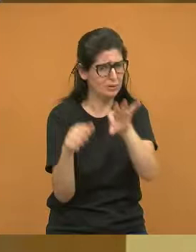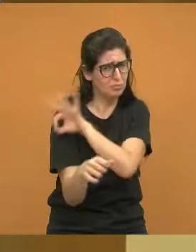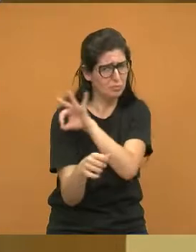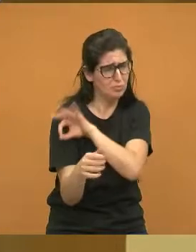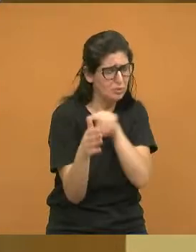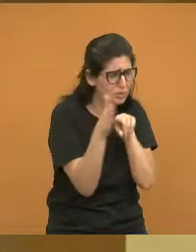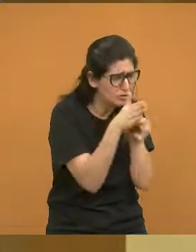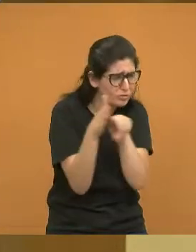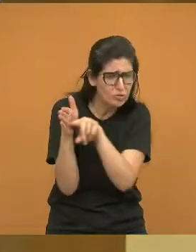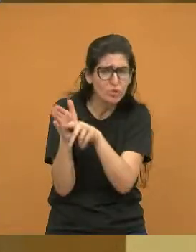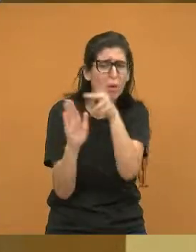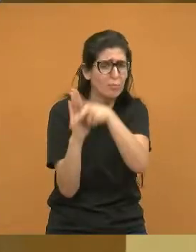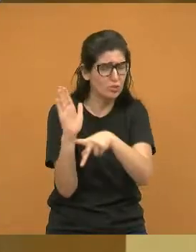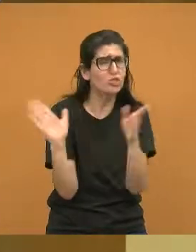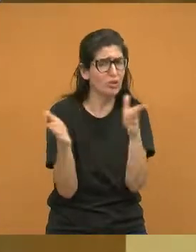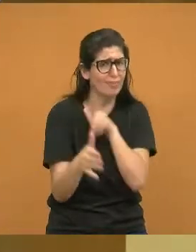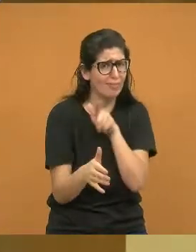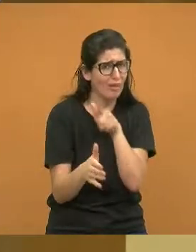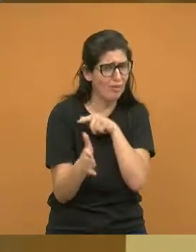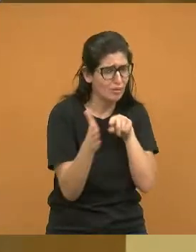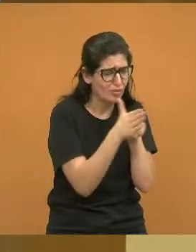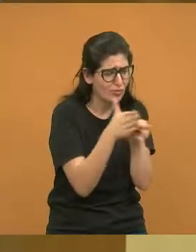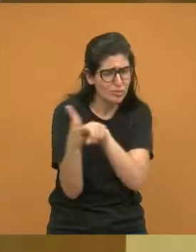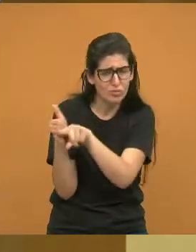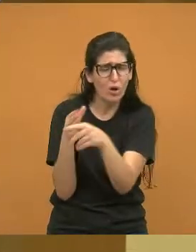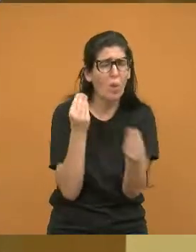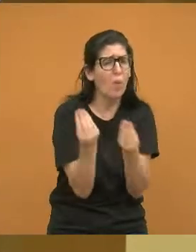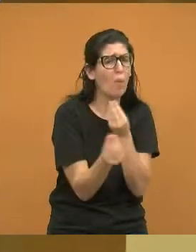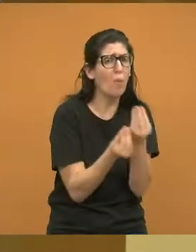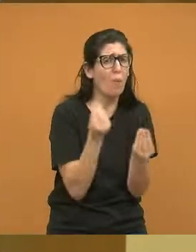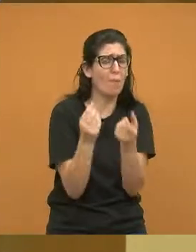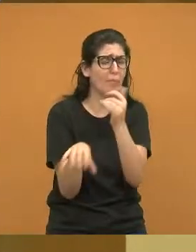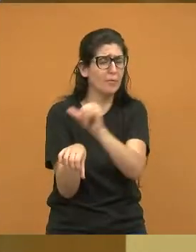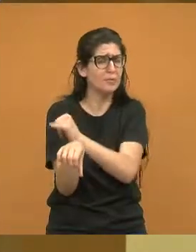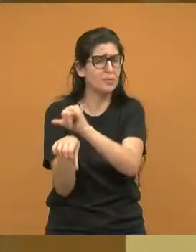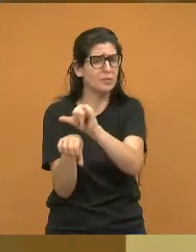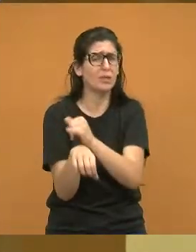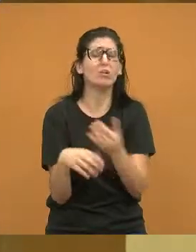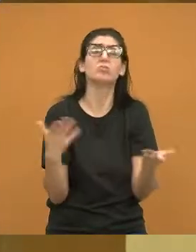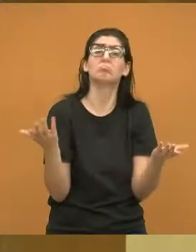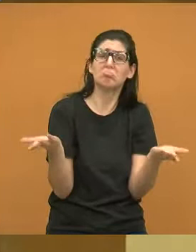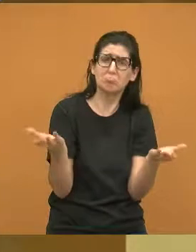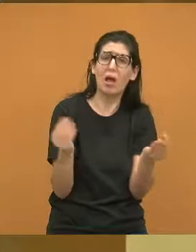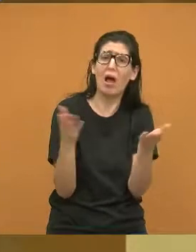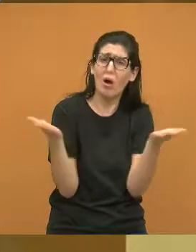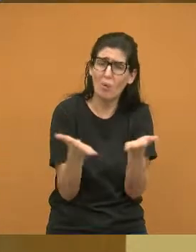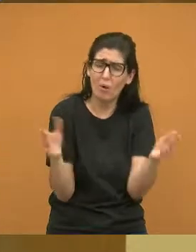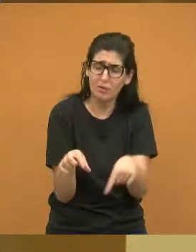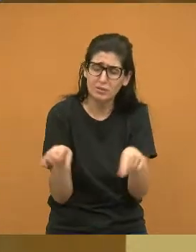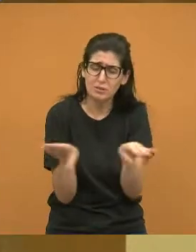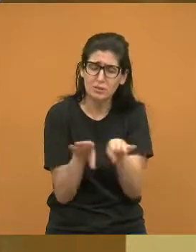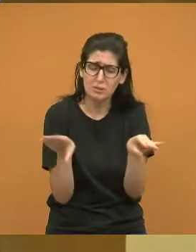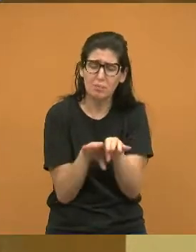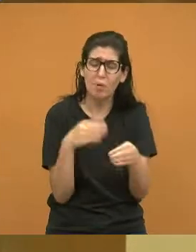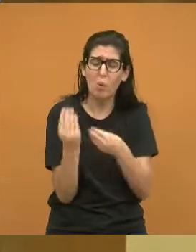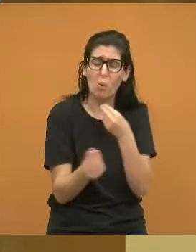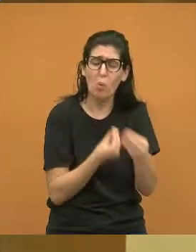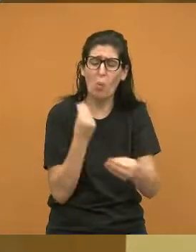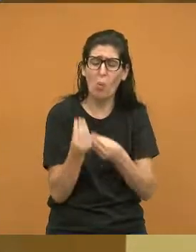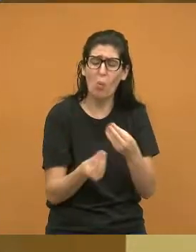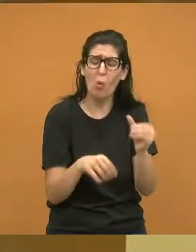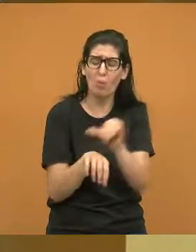projeto nesse sentido, é porque nos criará uma obrigação de fazer aqui seminários,